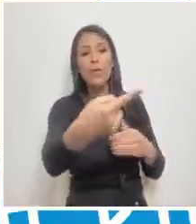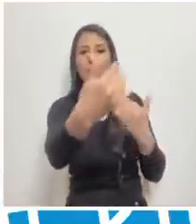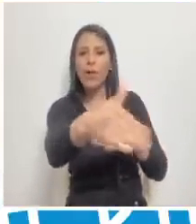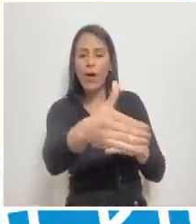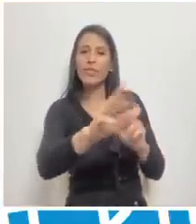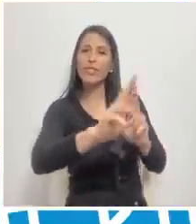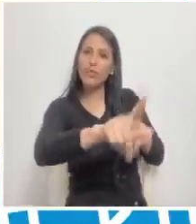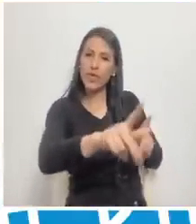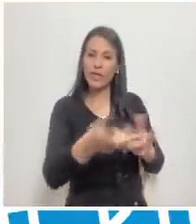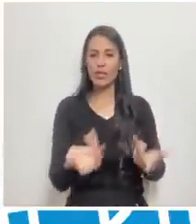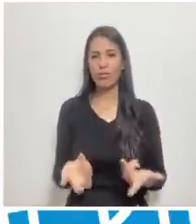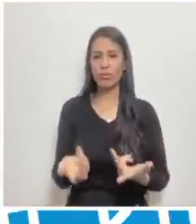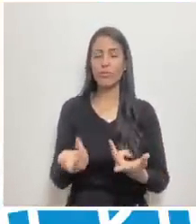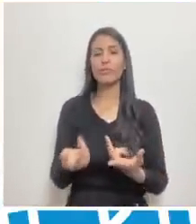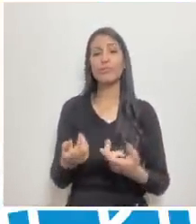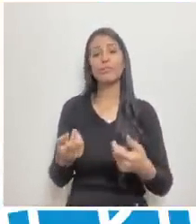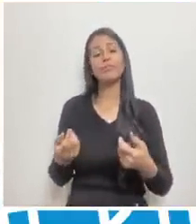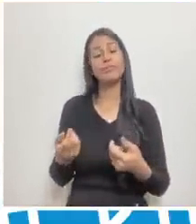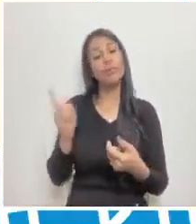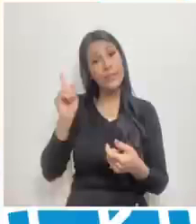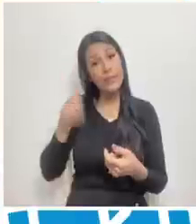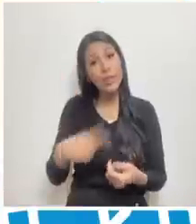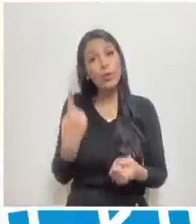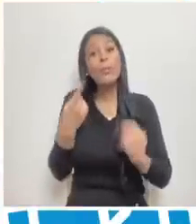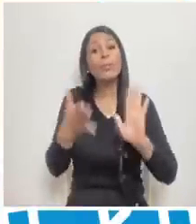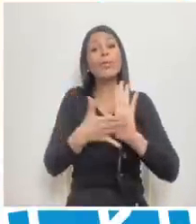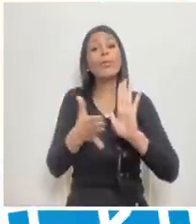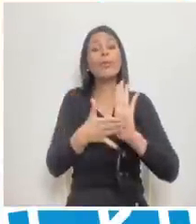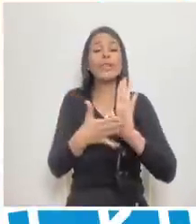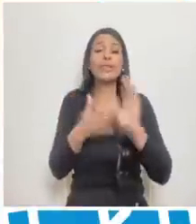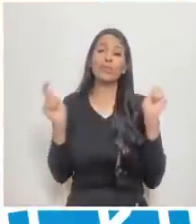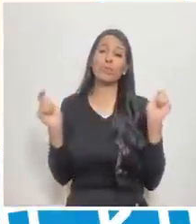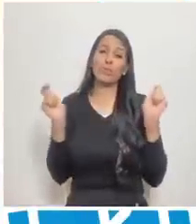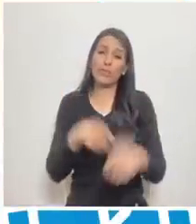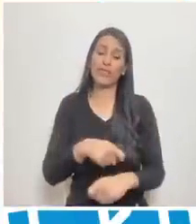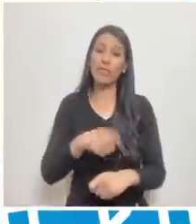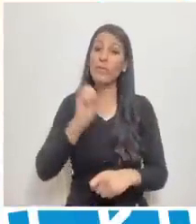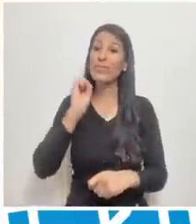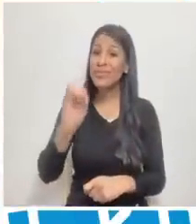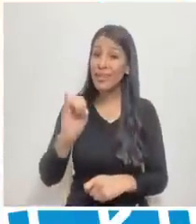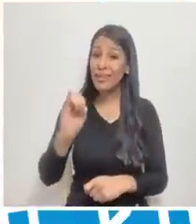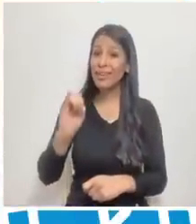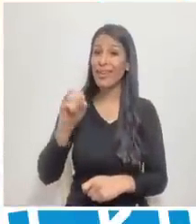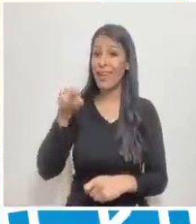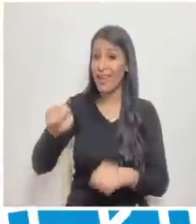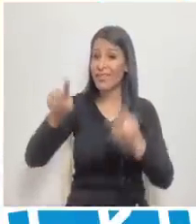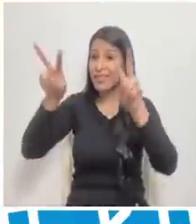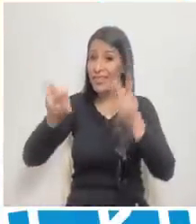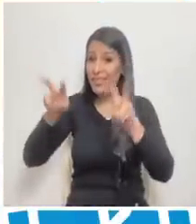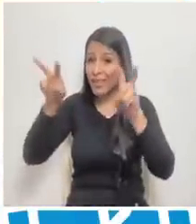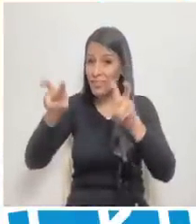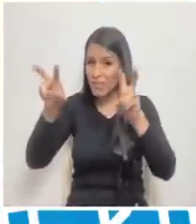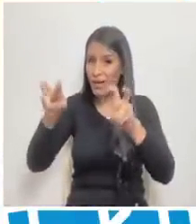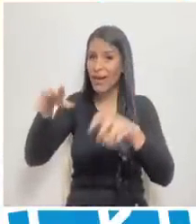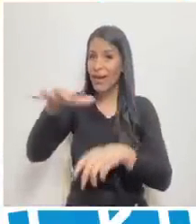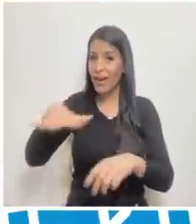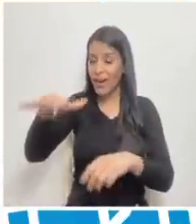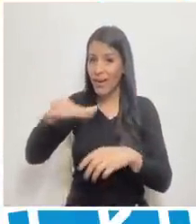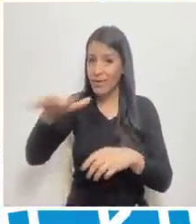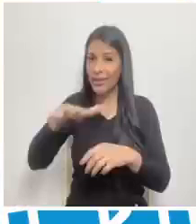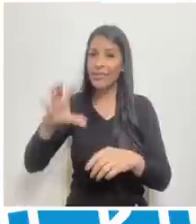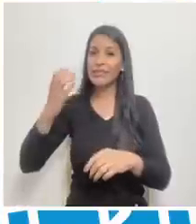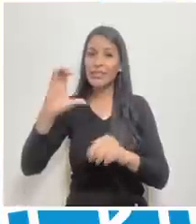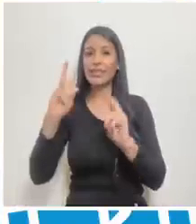introdução dessas duas novas áreas no próximo SAEB. Não dá para continuar só com português e matemática.